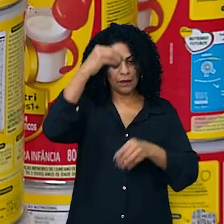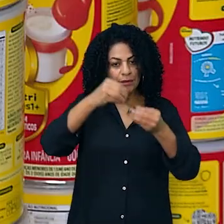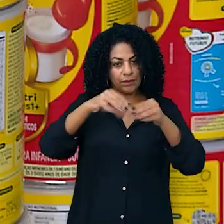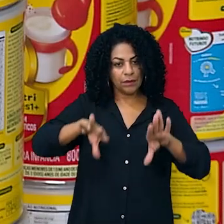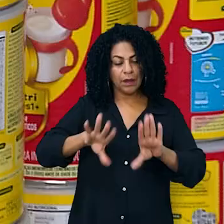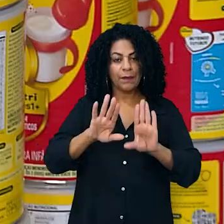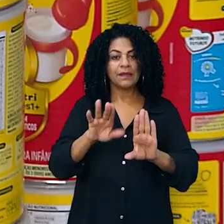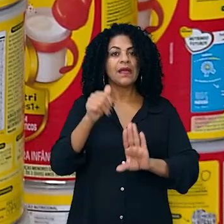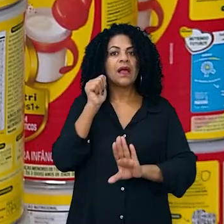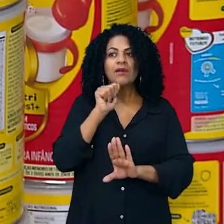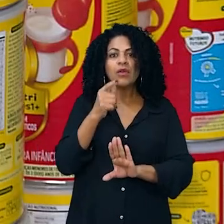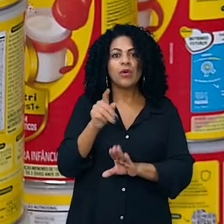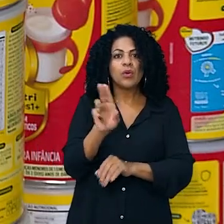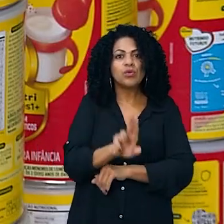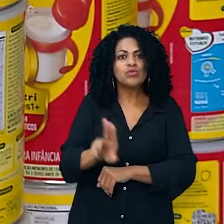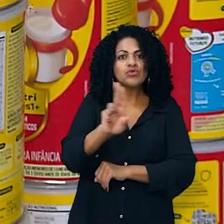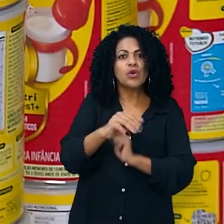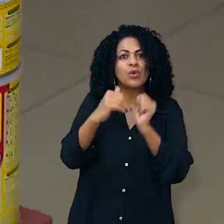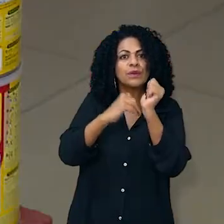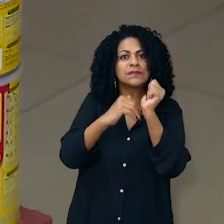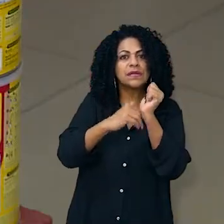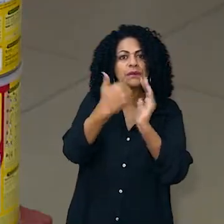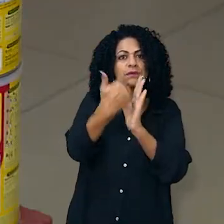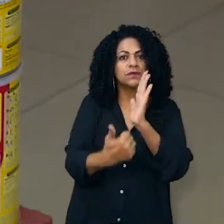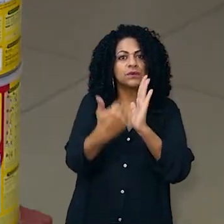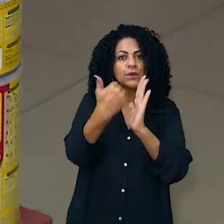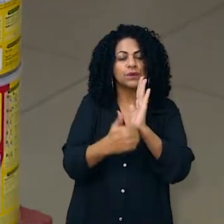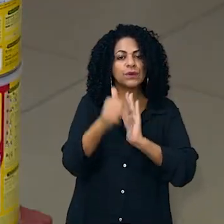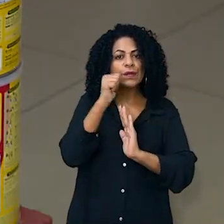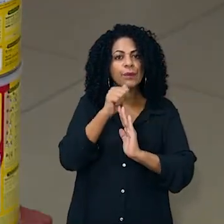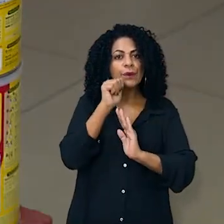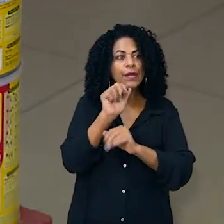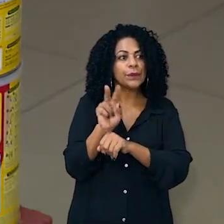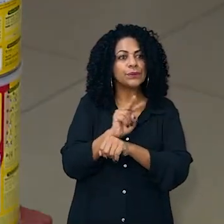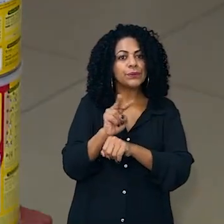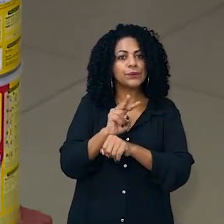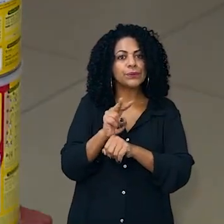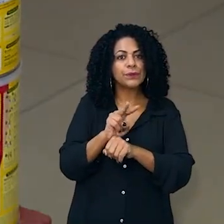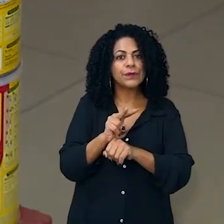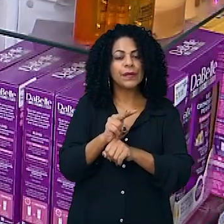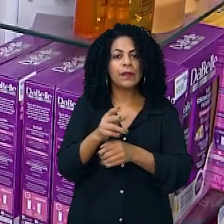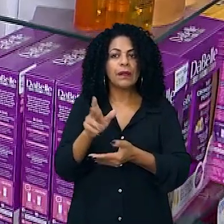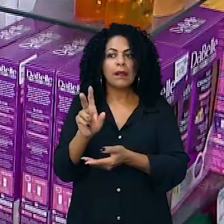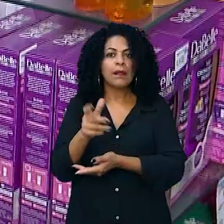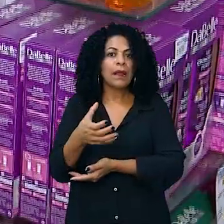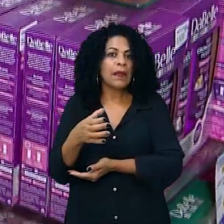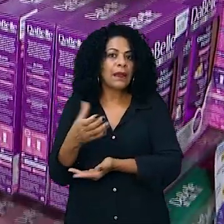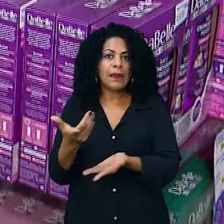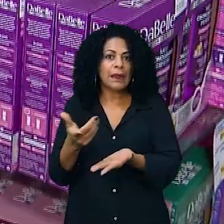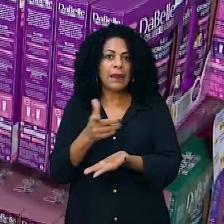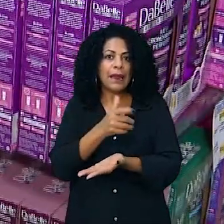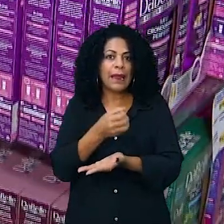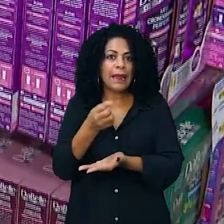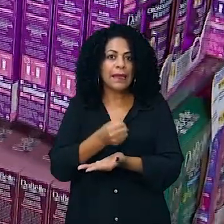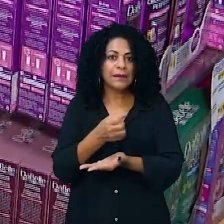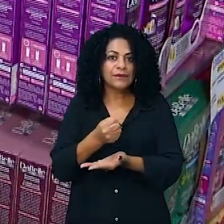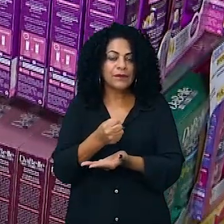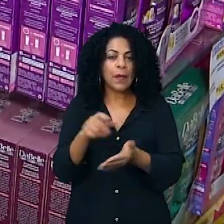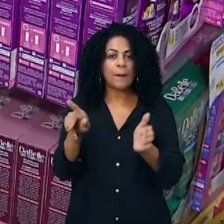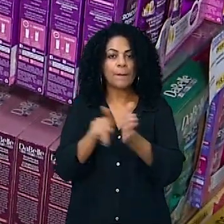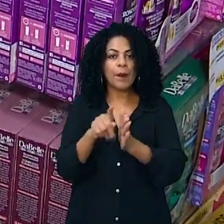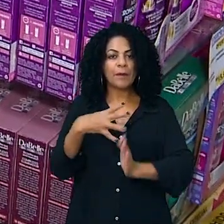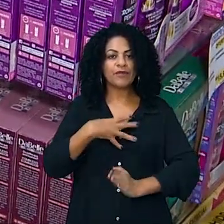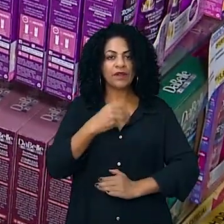no processo que usou a senha de desconto da supervisora para comprar uma lata de leite. A mercadoria seria para alimentar a